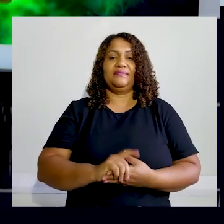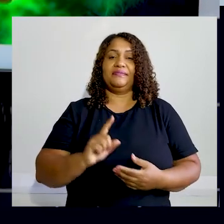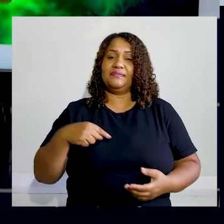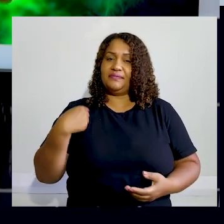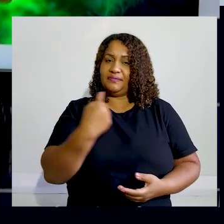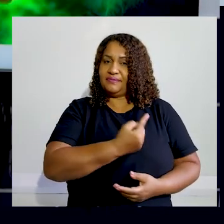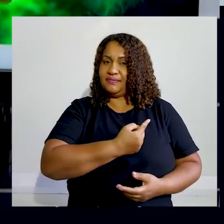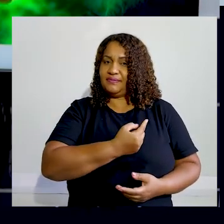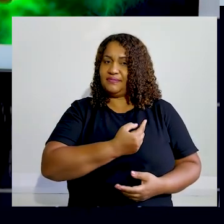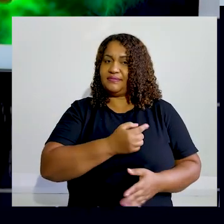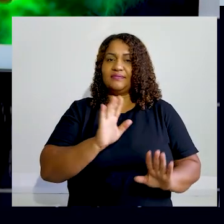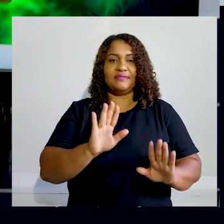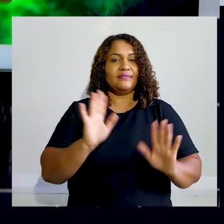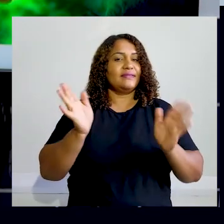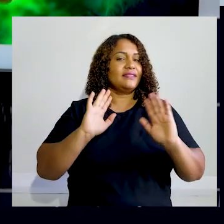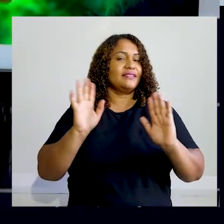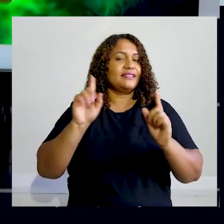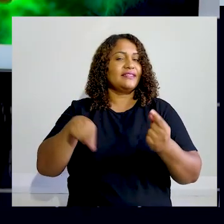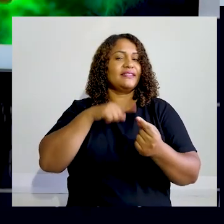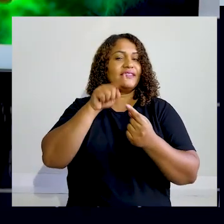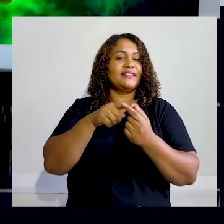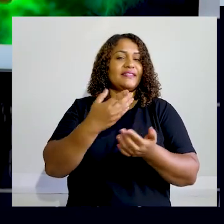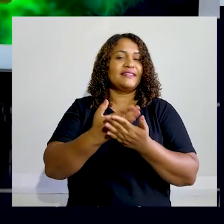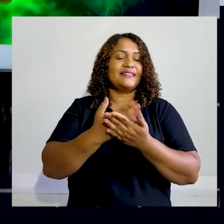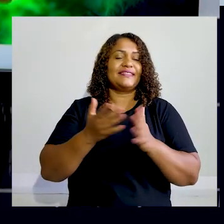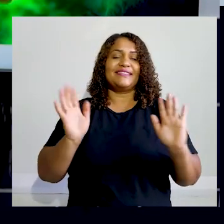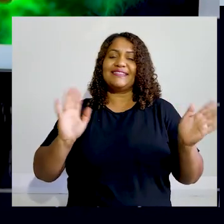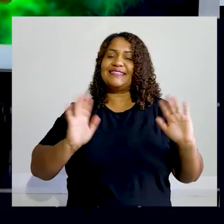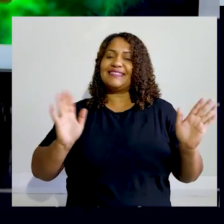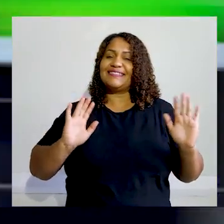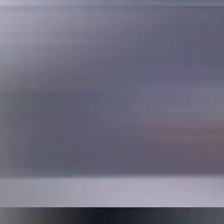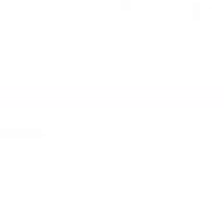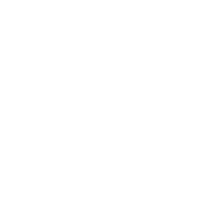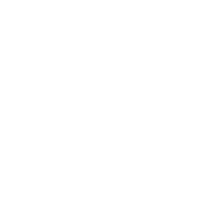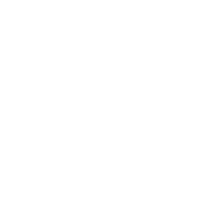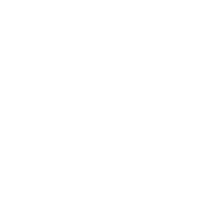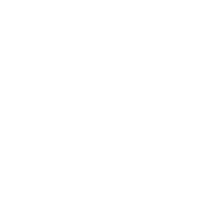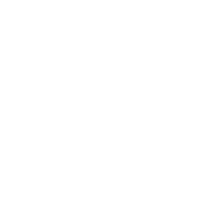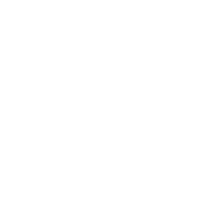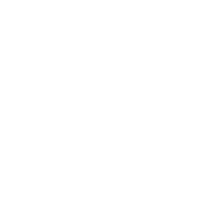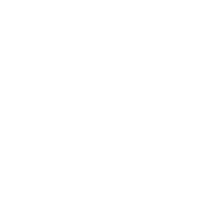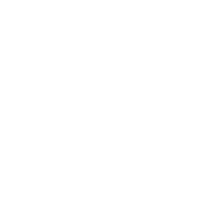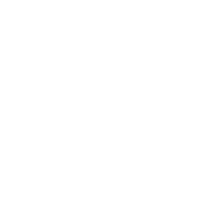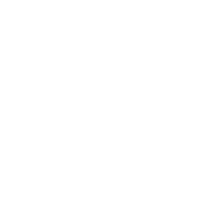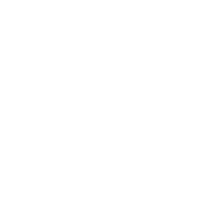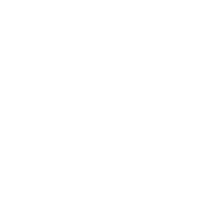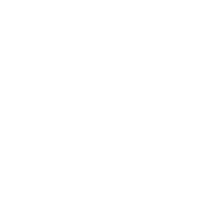Nós vamos ficando por aqui. Até a próxima, pessoal!